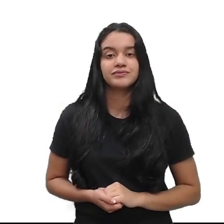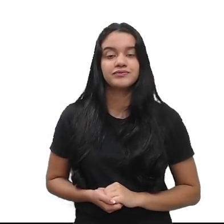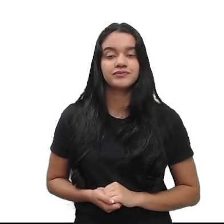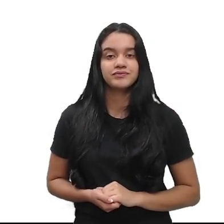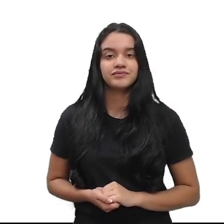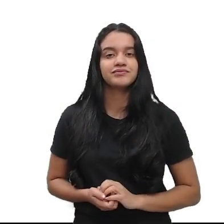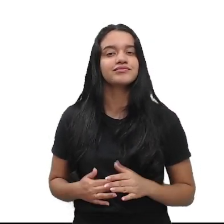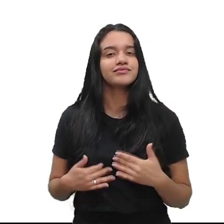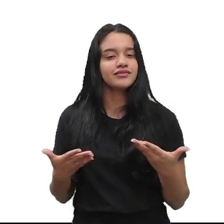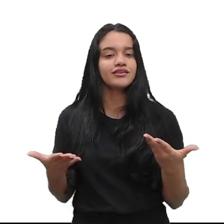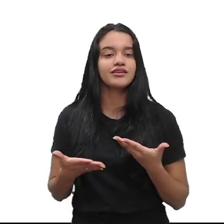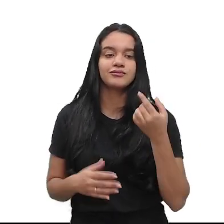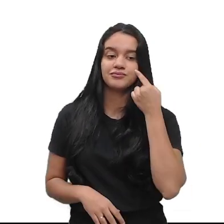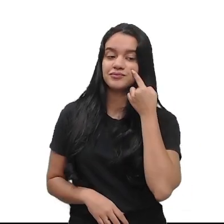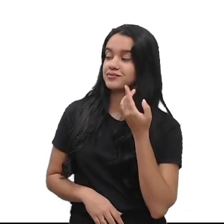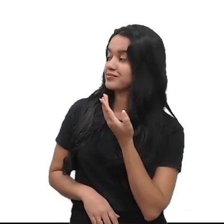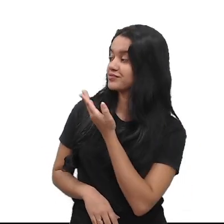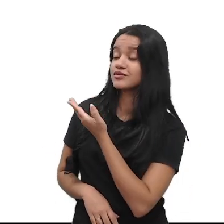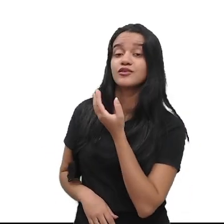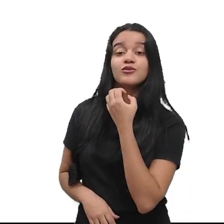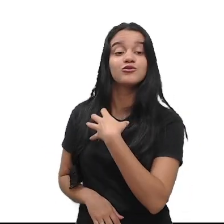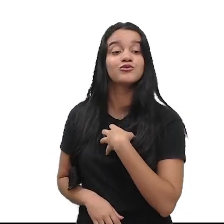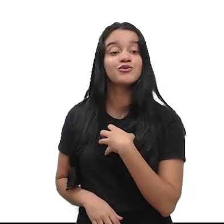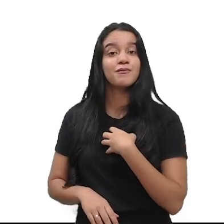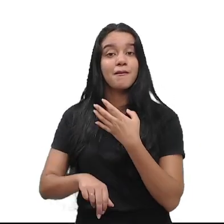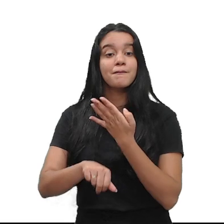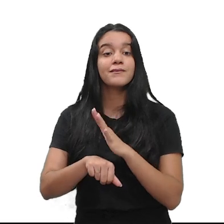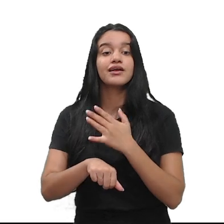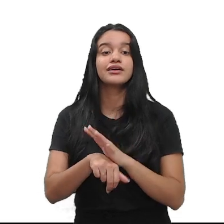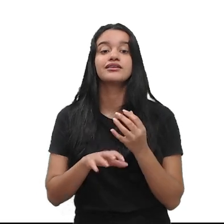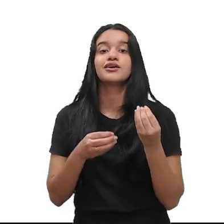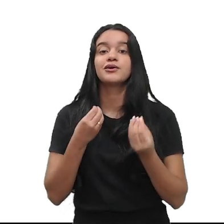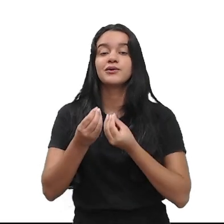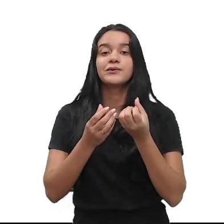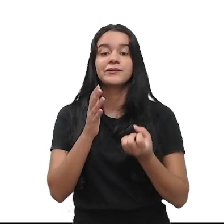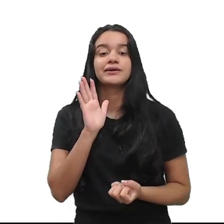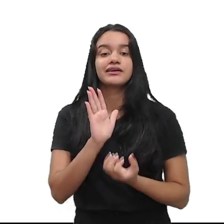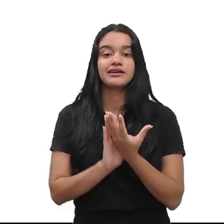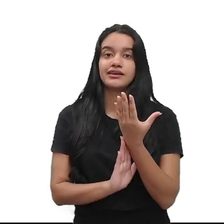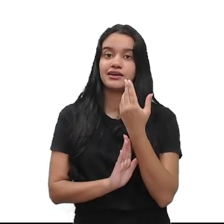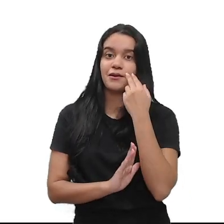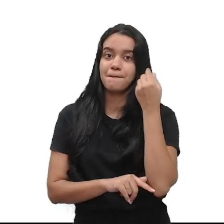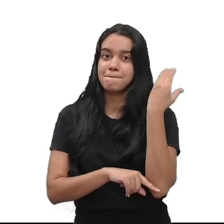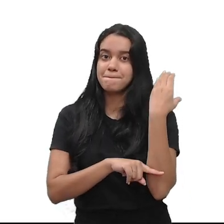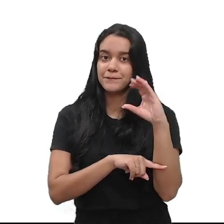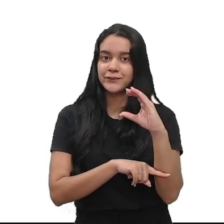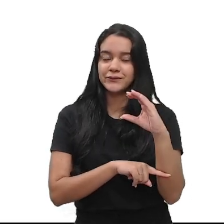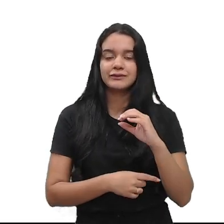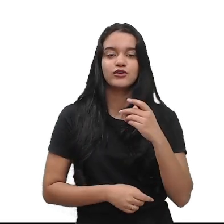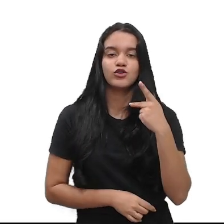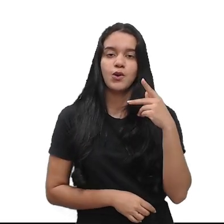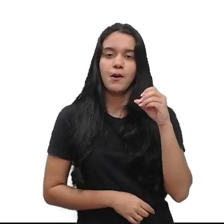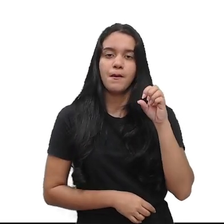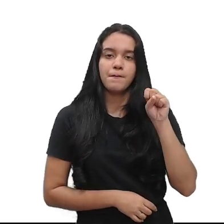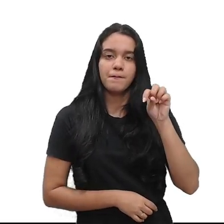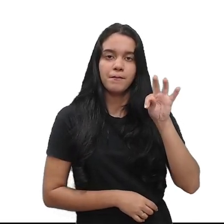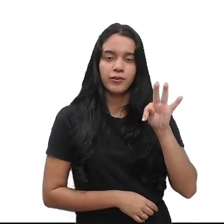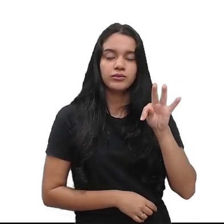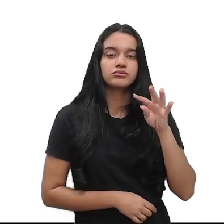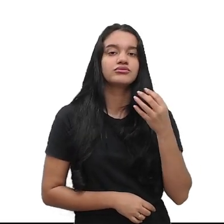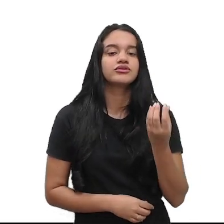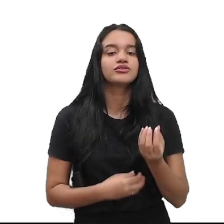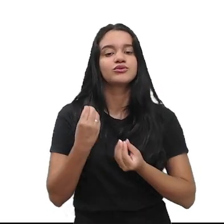Então, vamos ver de forma prática como criar um post dentro do Canva. Eu coloquei ali um exemplo como